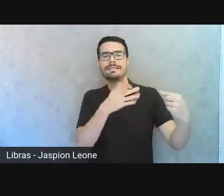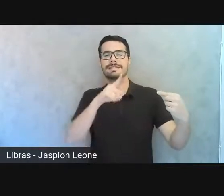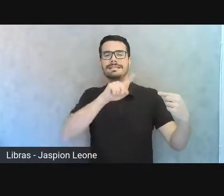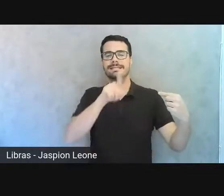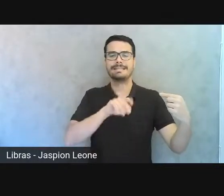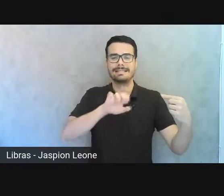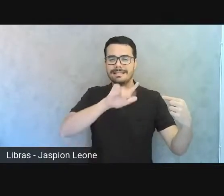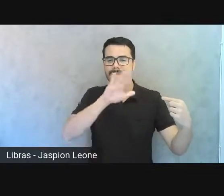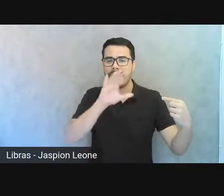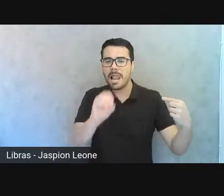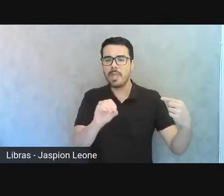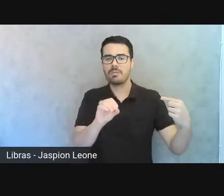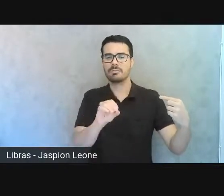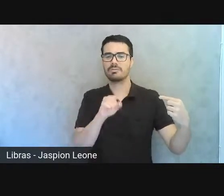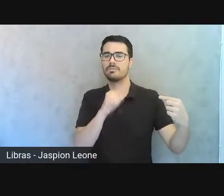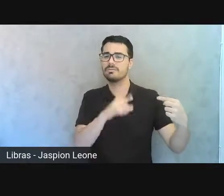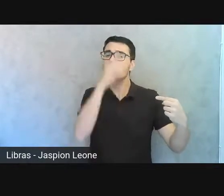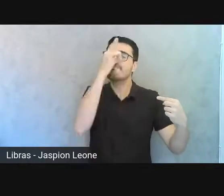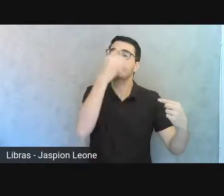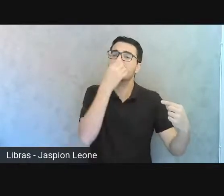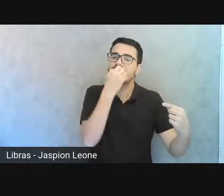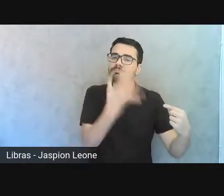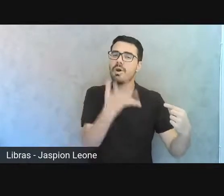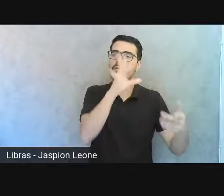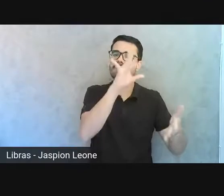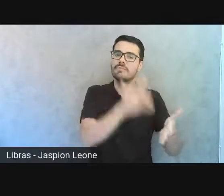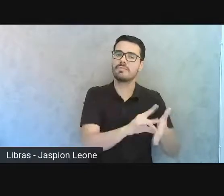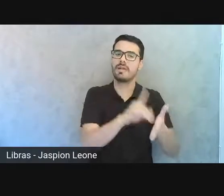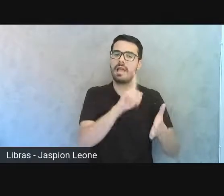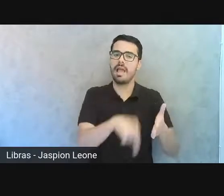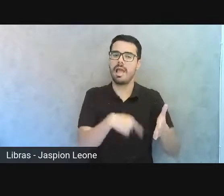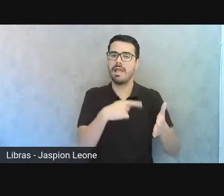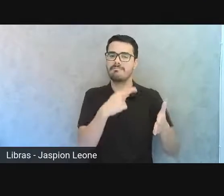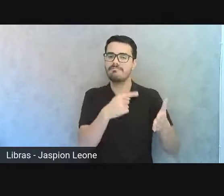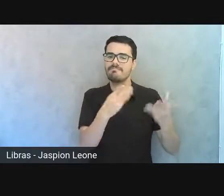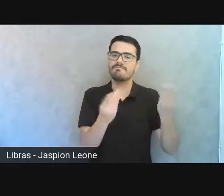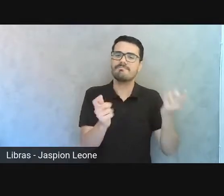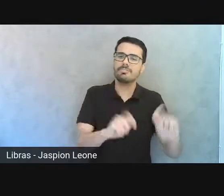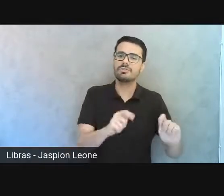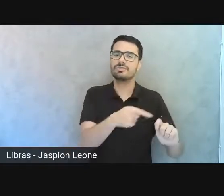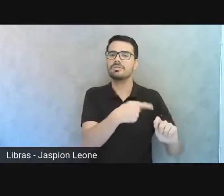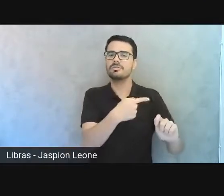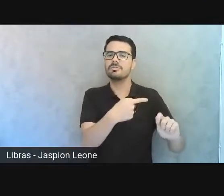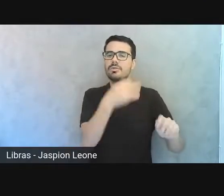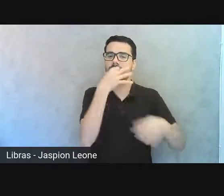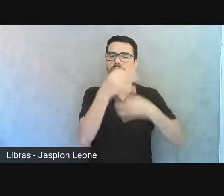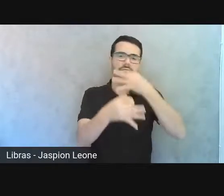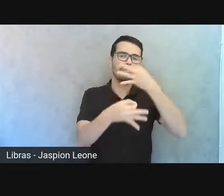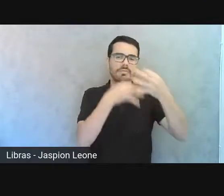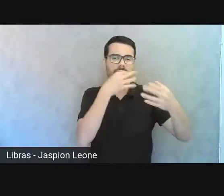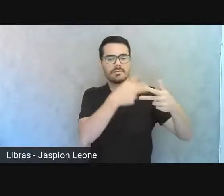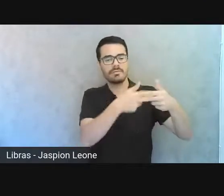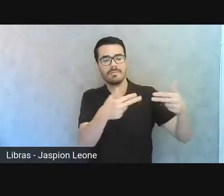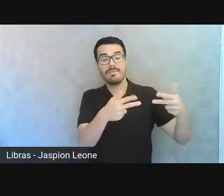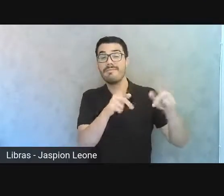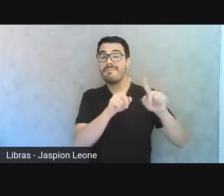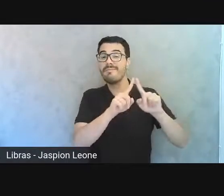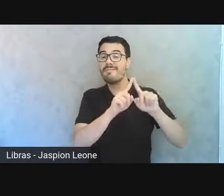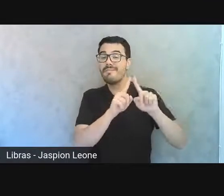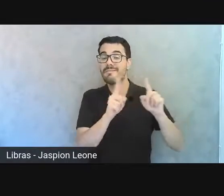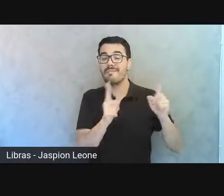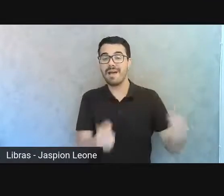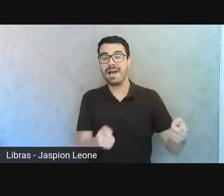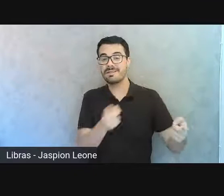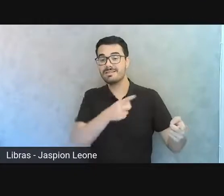O sistema ideal é aquele sistema perfeitamente poroso a todas as vontades, de maneira, no entanto, a não ser capturável